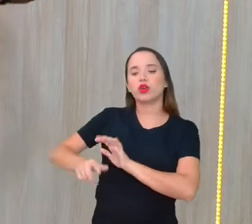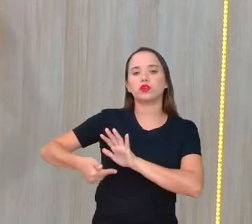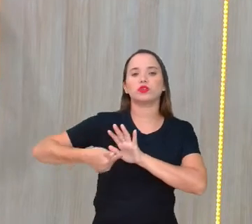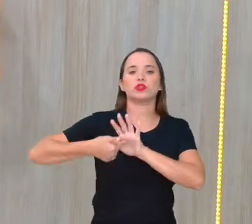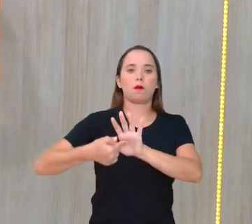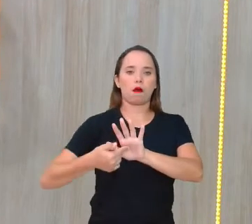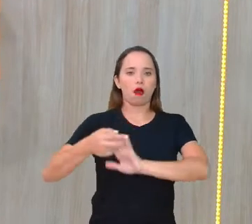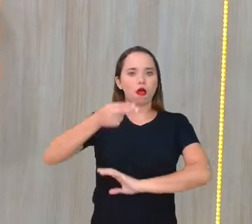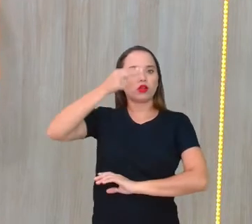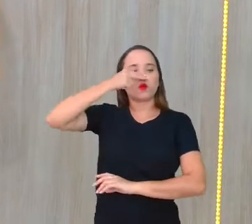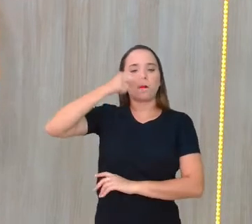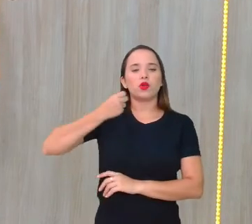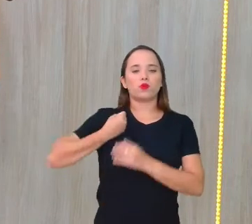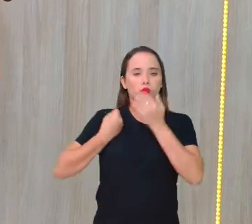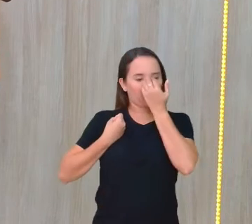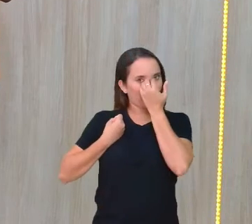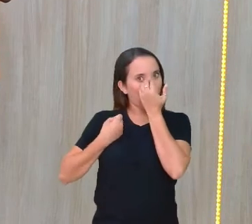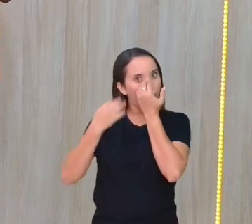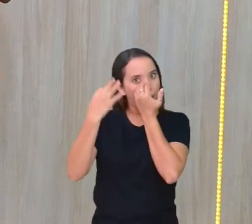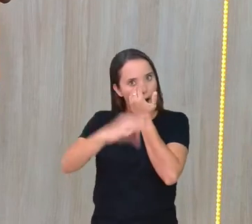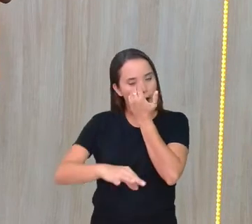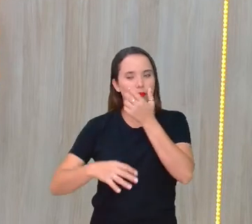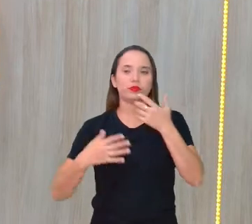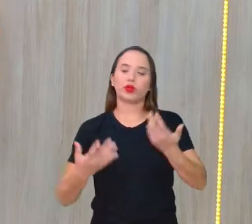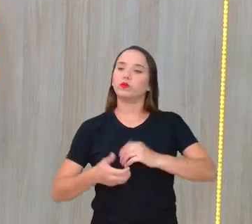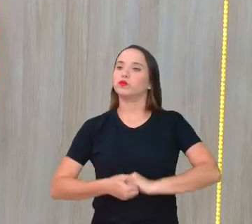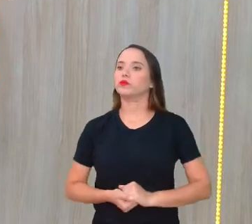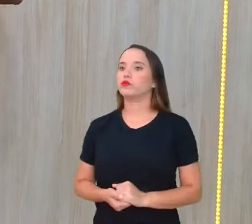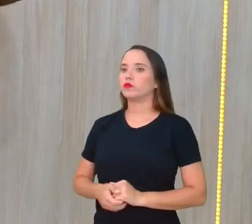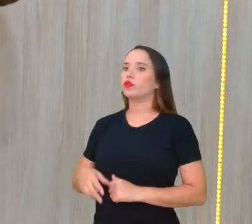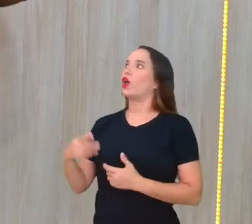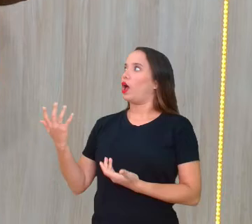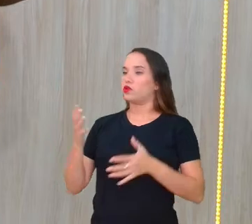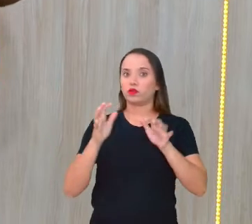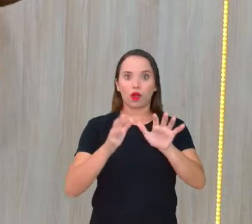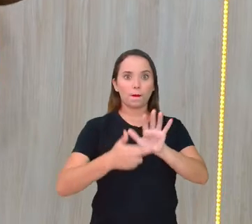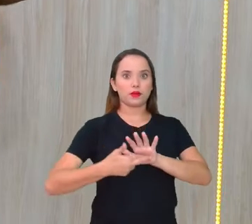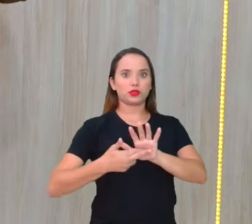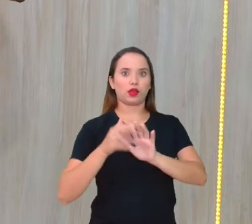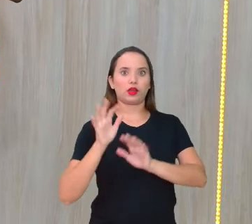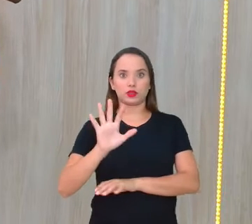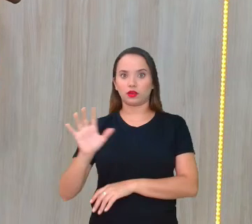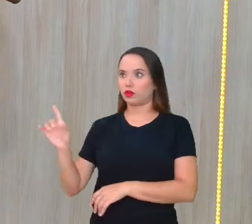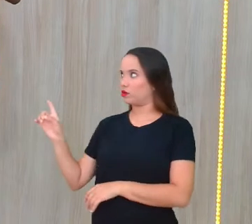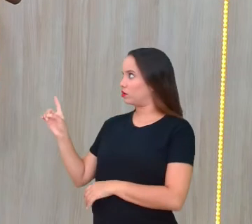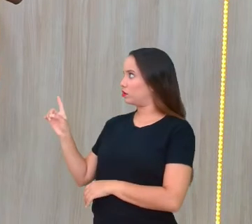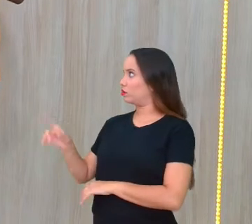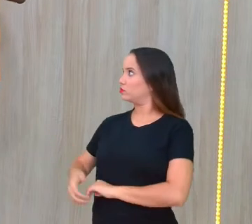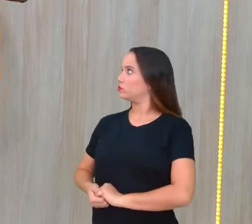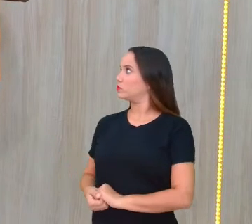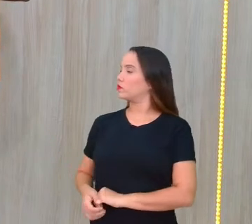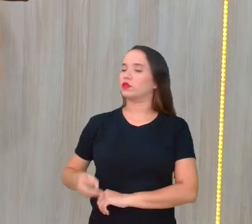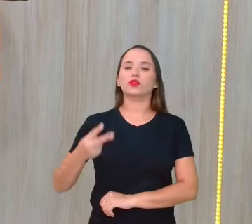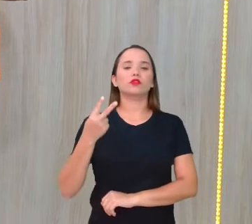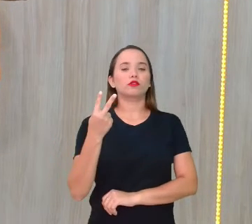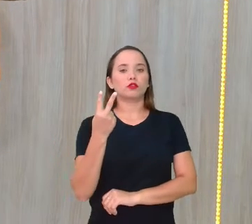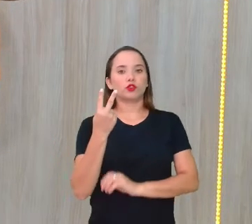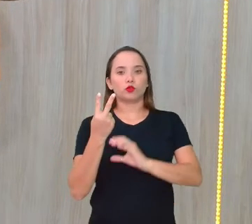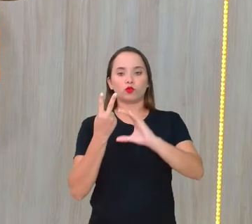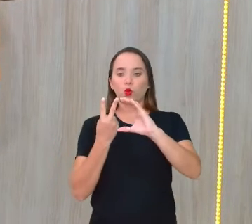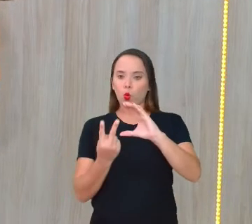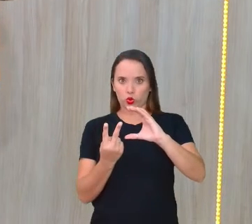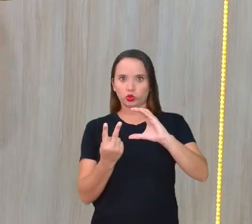certo? Então, essa notação que a gente organiza aí, ó, a gente representa isso daí. Então, eu tenho 2 multiplicado por